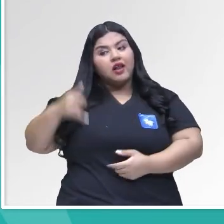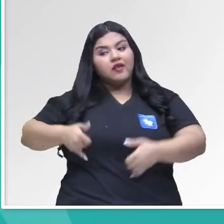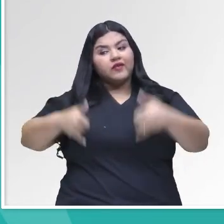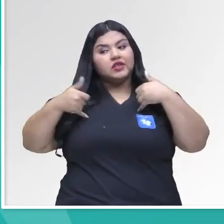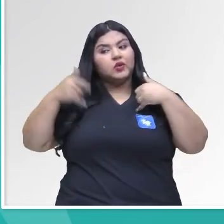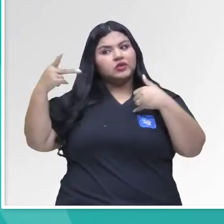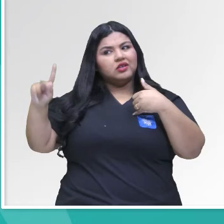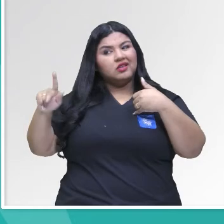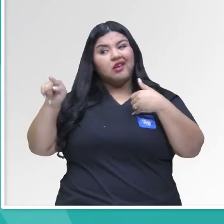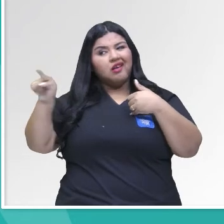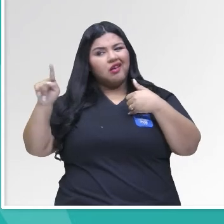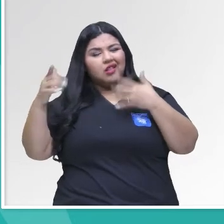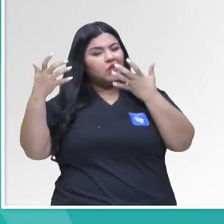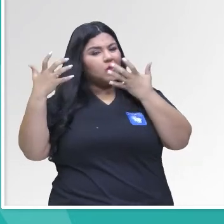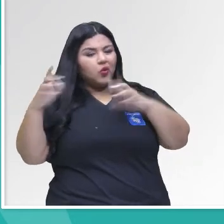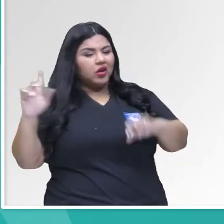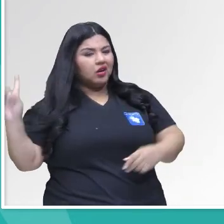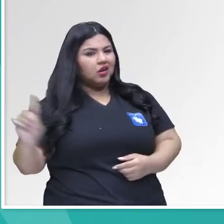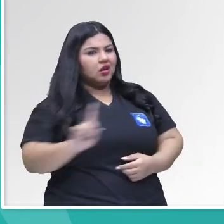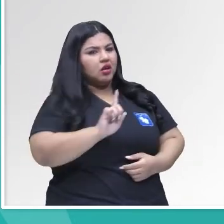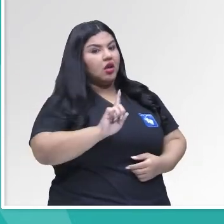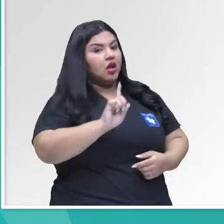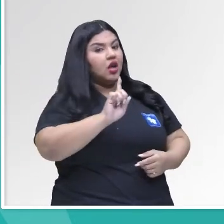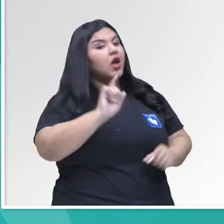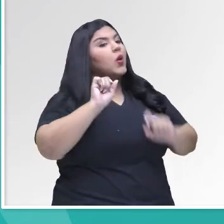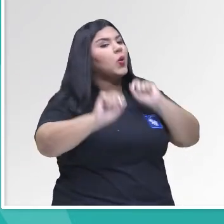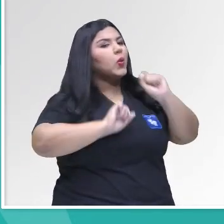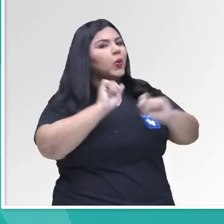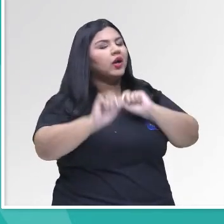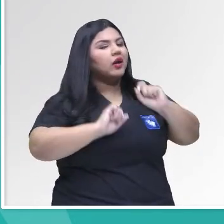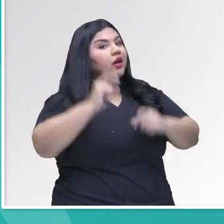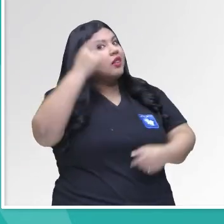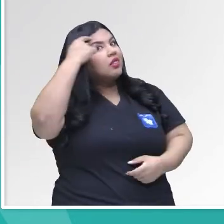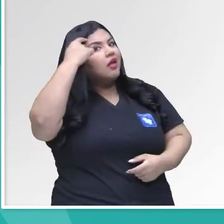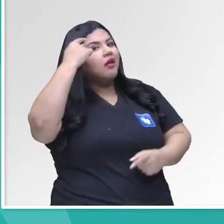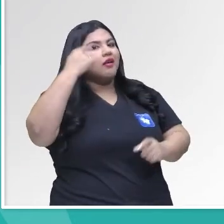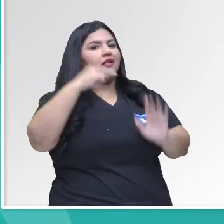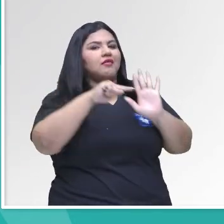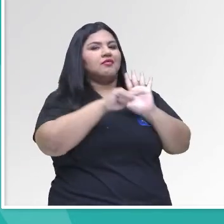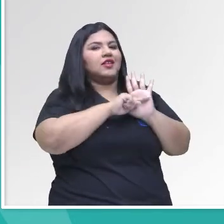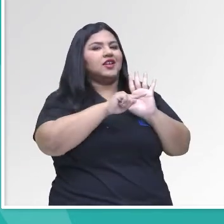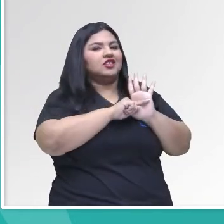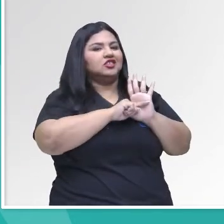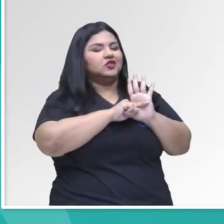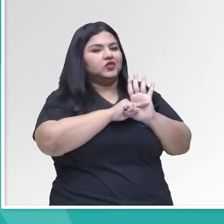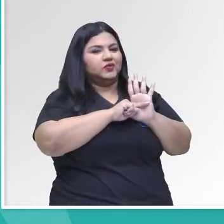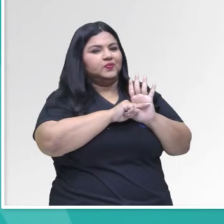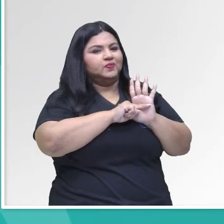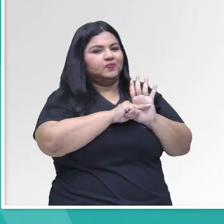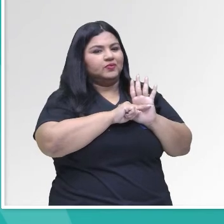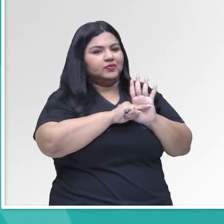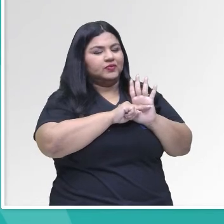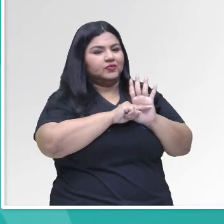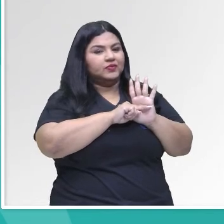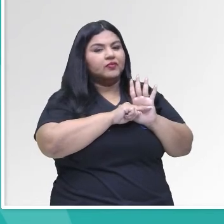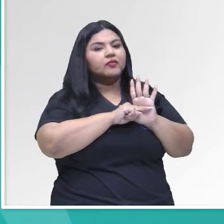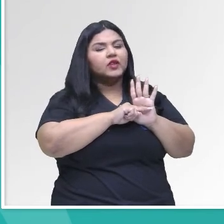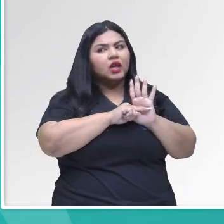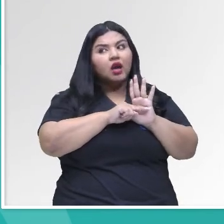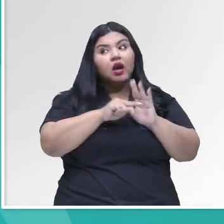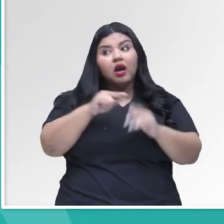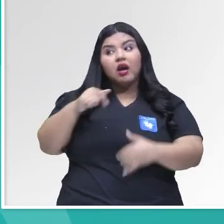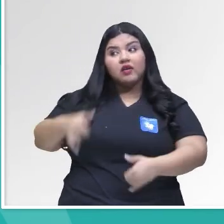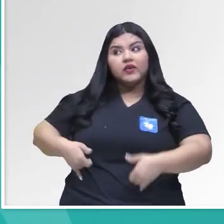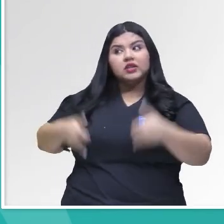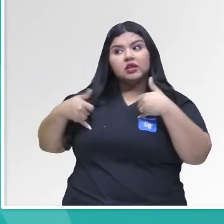ele não querer ir é uma ideia negativa. Não é verdade? Ora, o aniversário da pessoa,